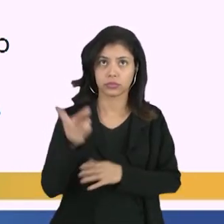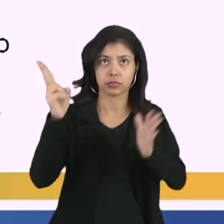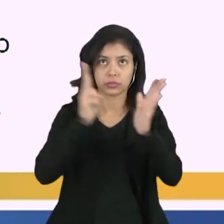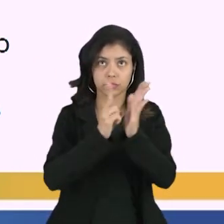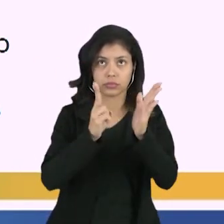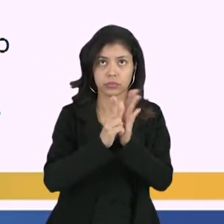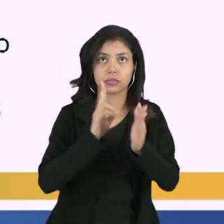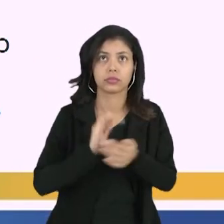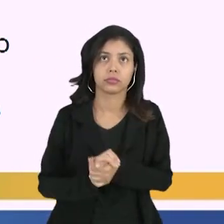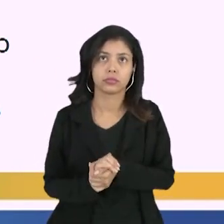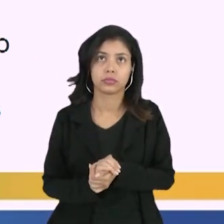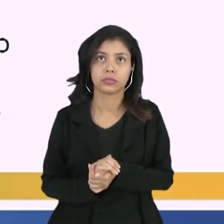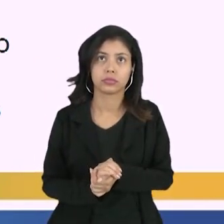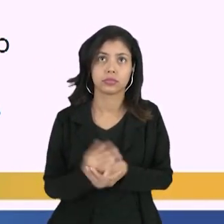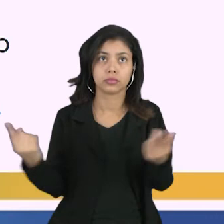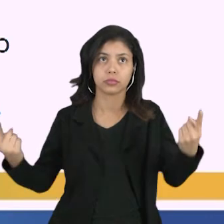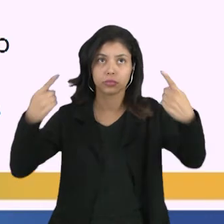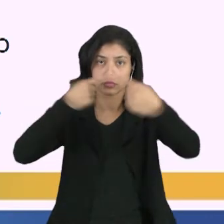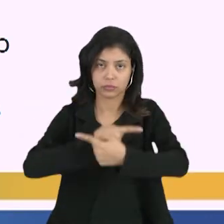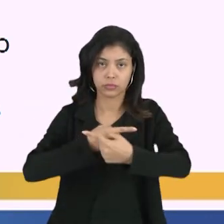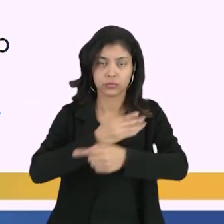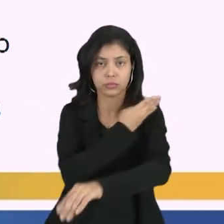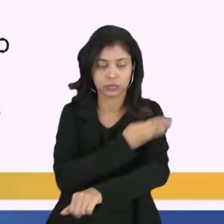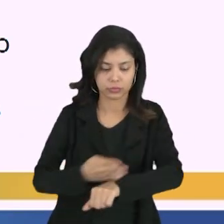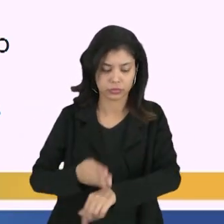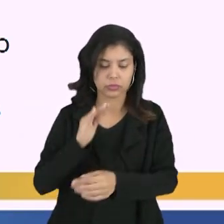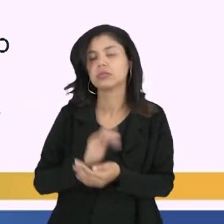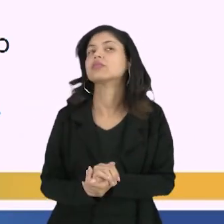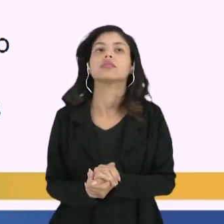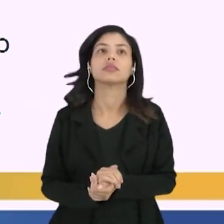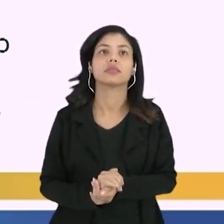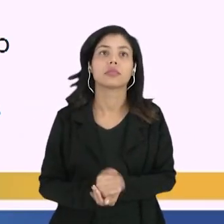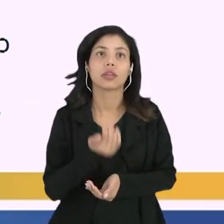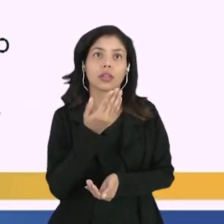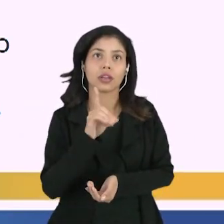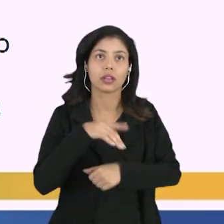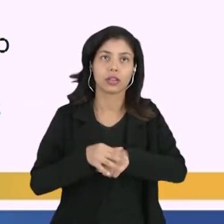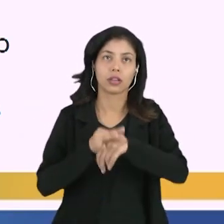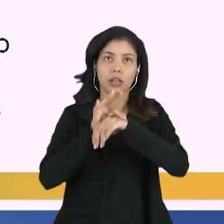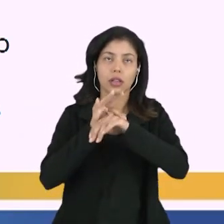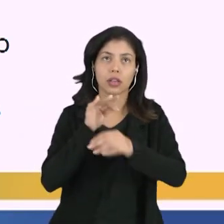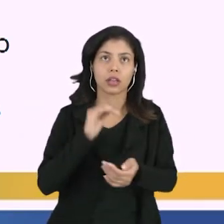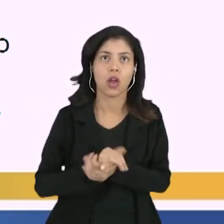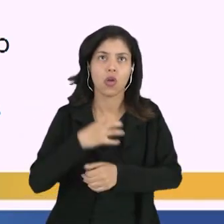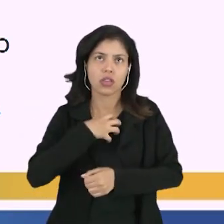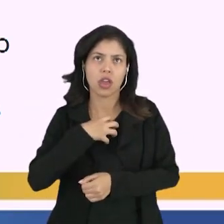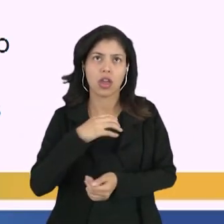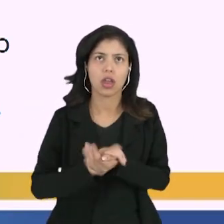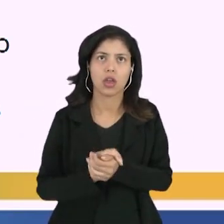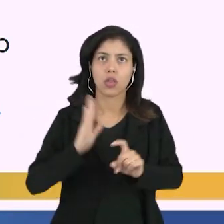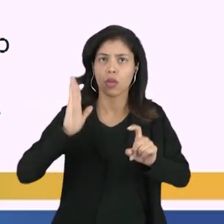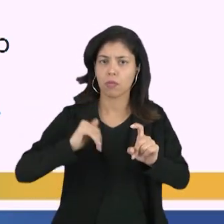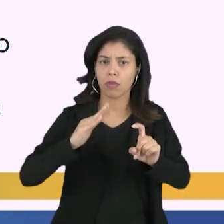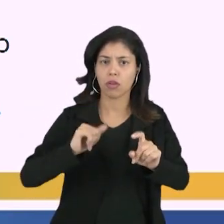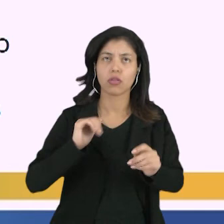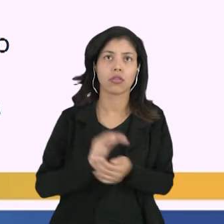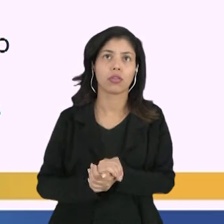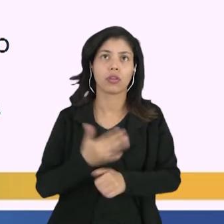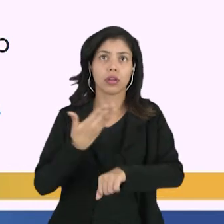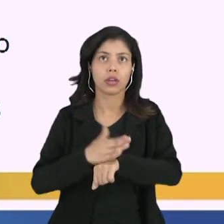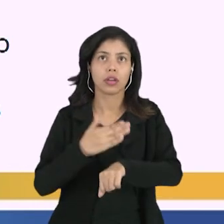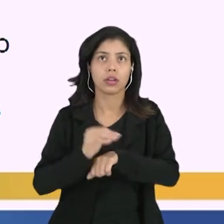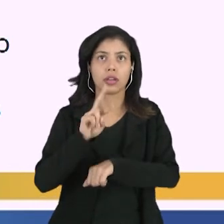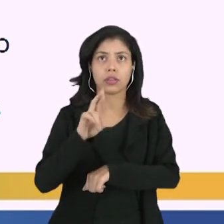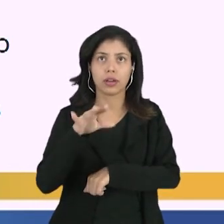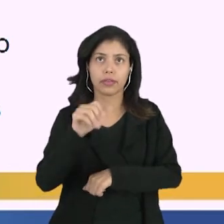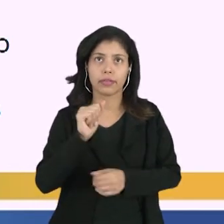as tribos indígenas e entre índios e brancos, o canibalismo, o sentido mítico das práticas rituais, o espírito